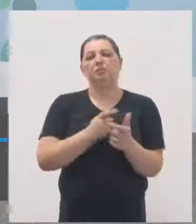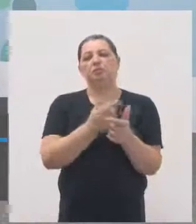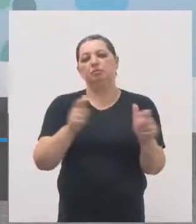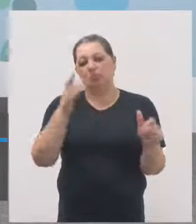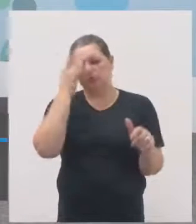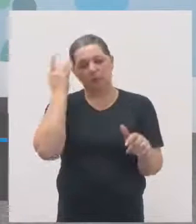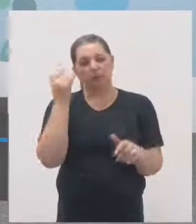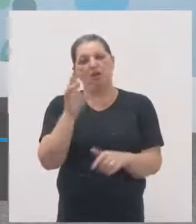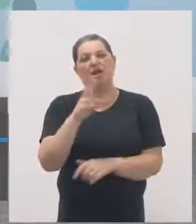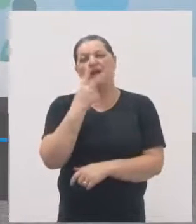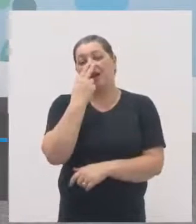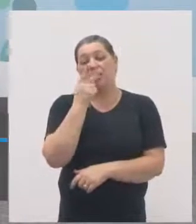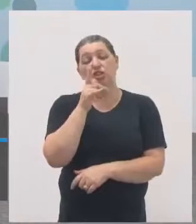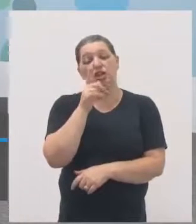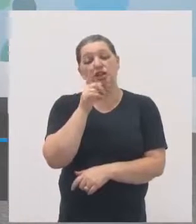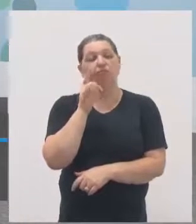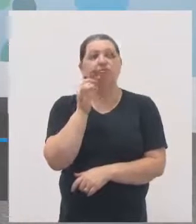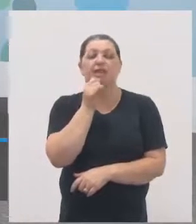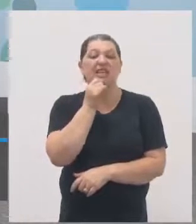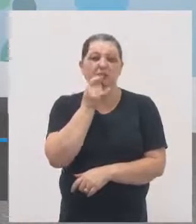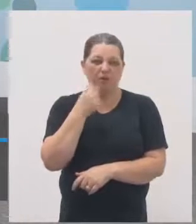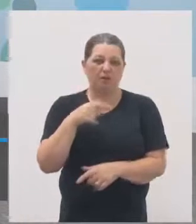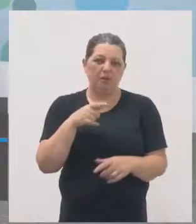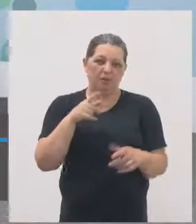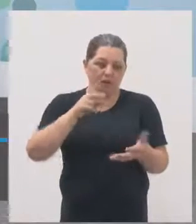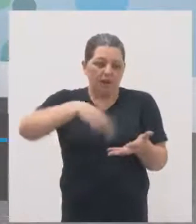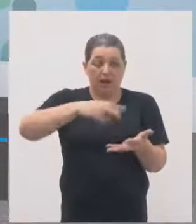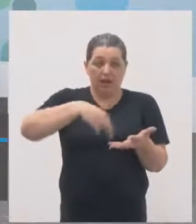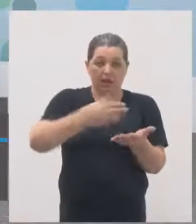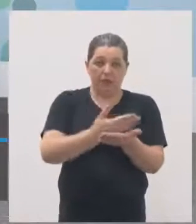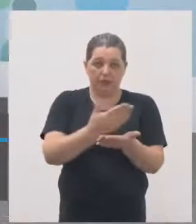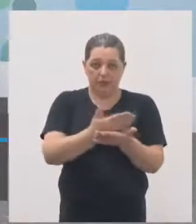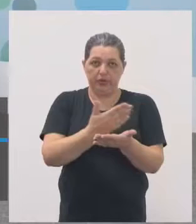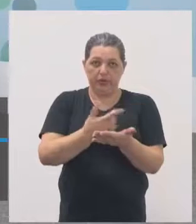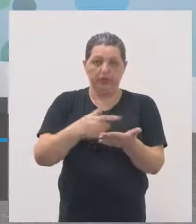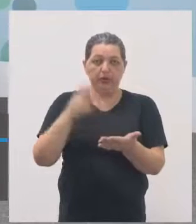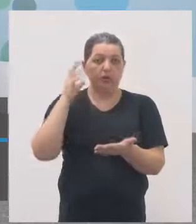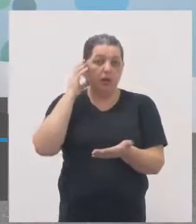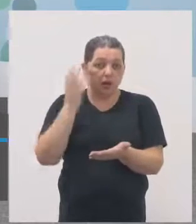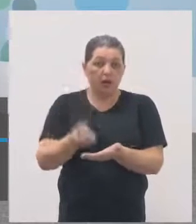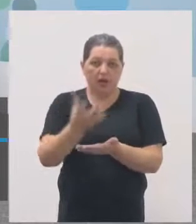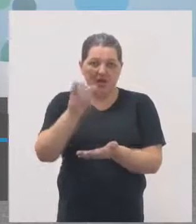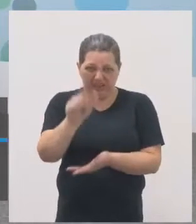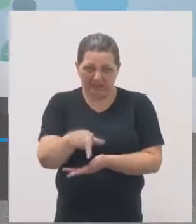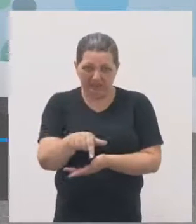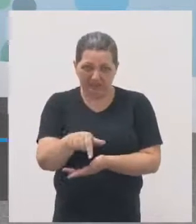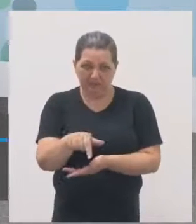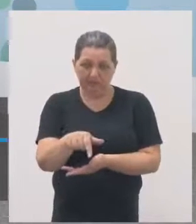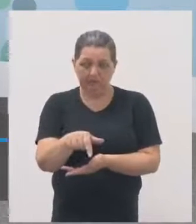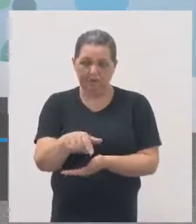por exemplo, eu vou pegar um livro, vou ler e vou gravar um podcast. Isso é um podcast?